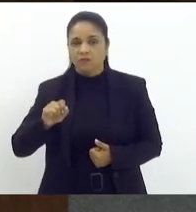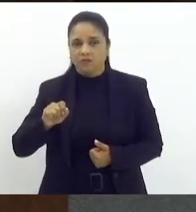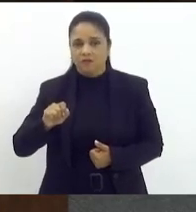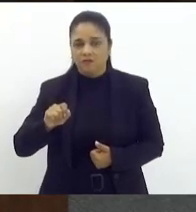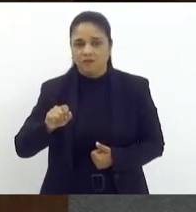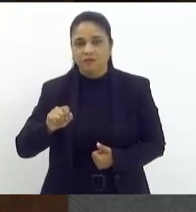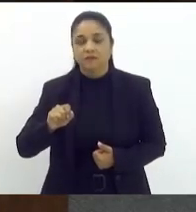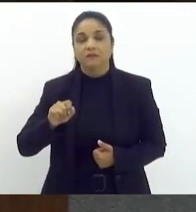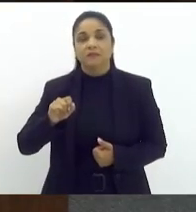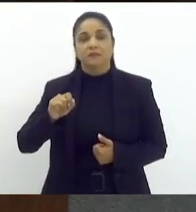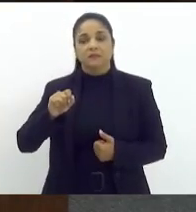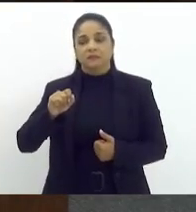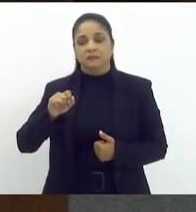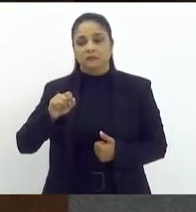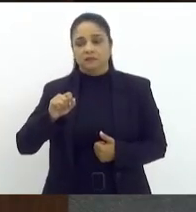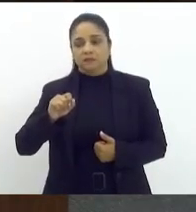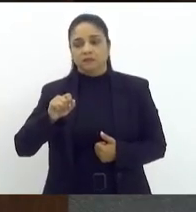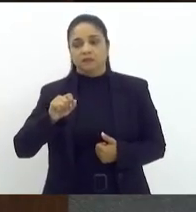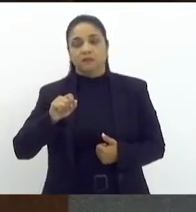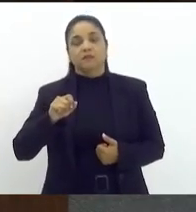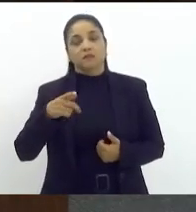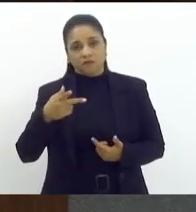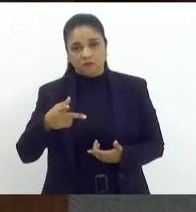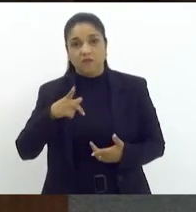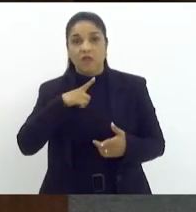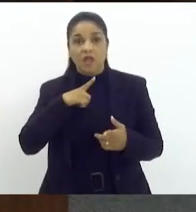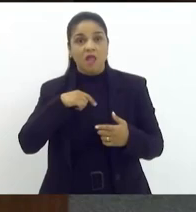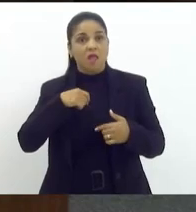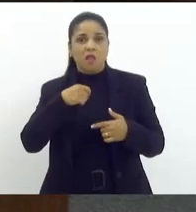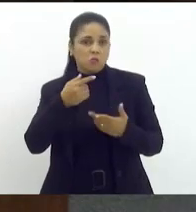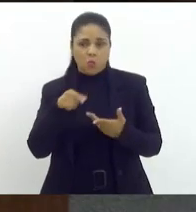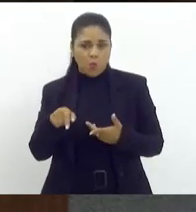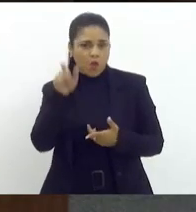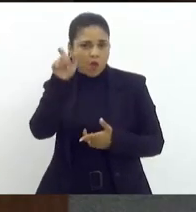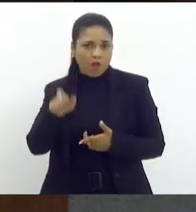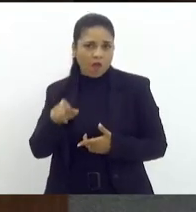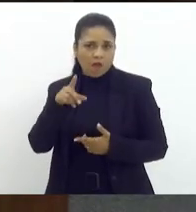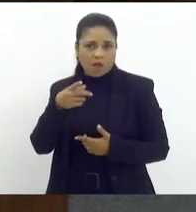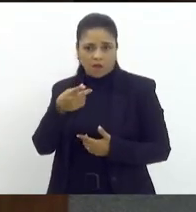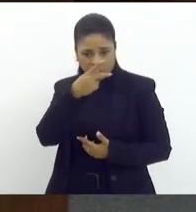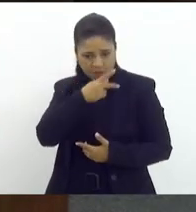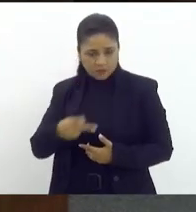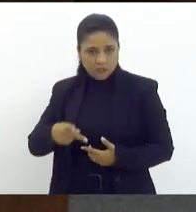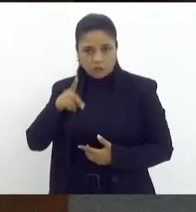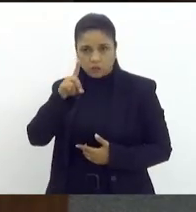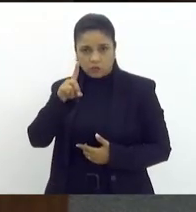quem envia mensagem ao Governador aí a comissão Legislativa